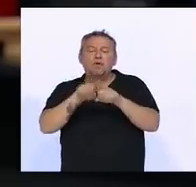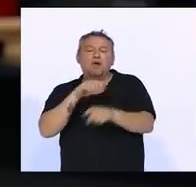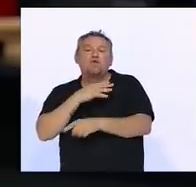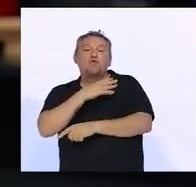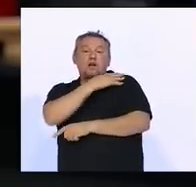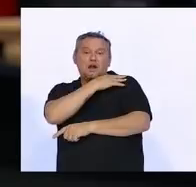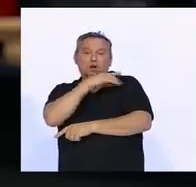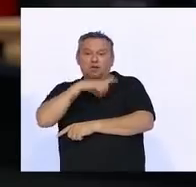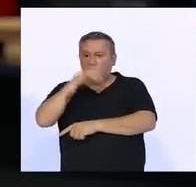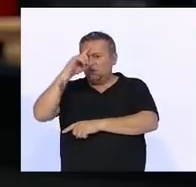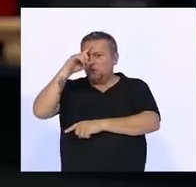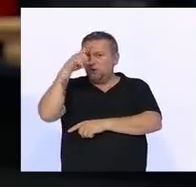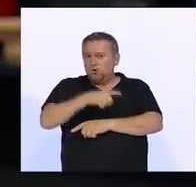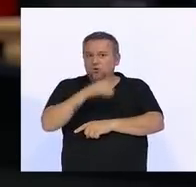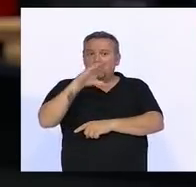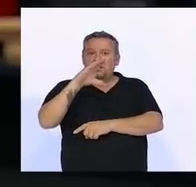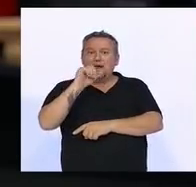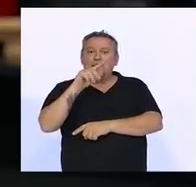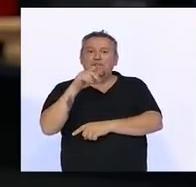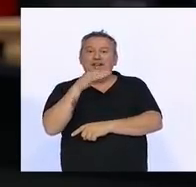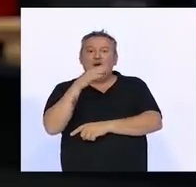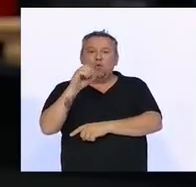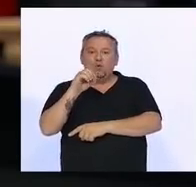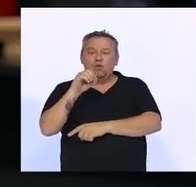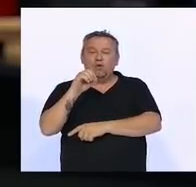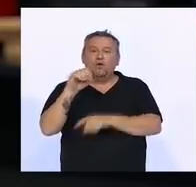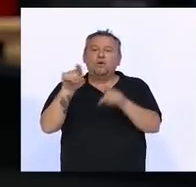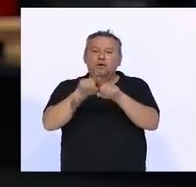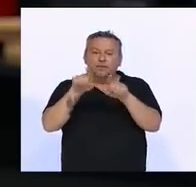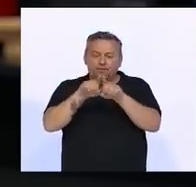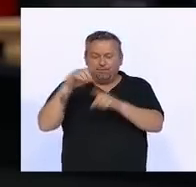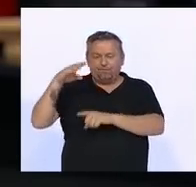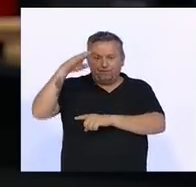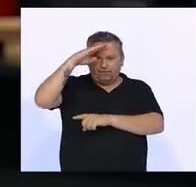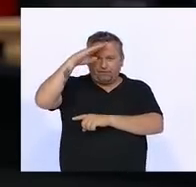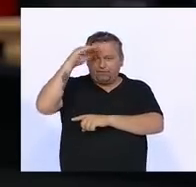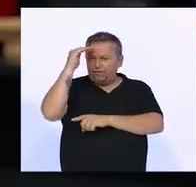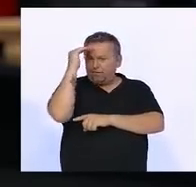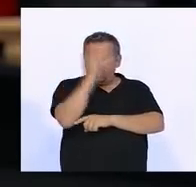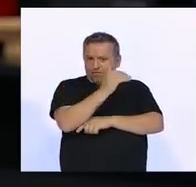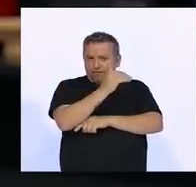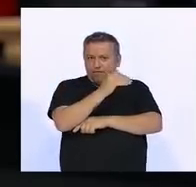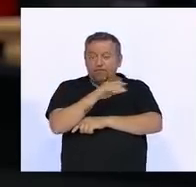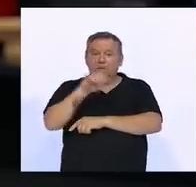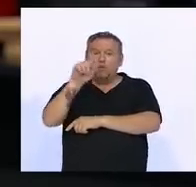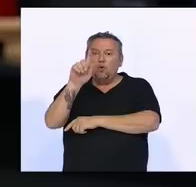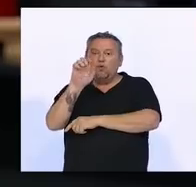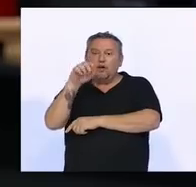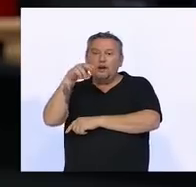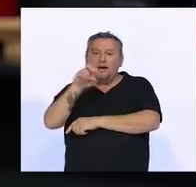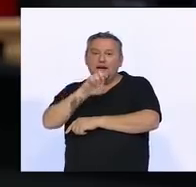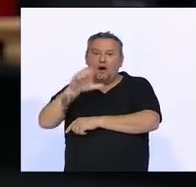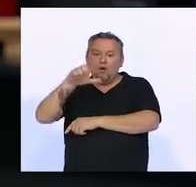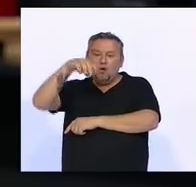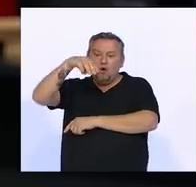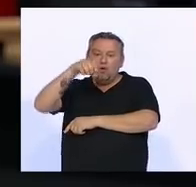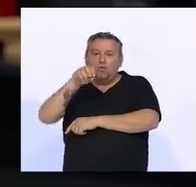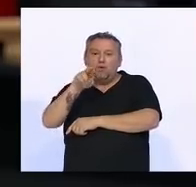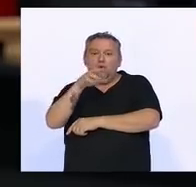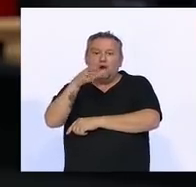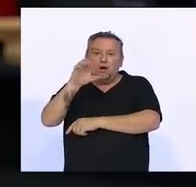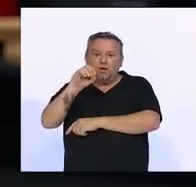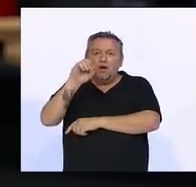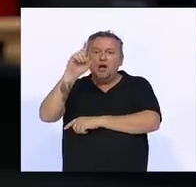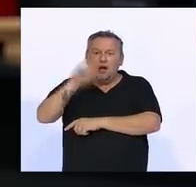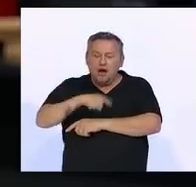tem dominância sobre o capitão na tropa. Então, o general Mourão é o mentor intelectual